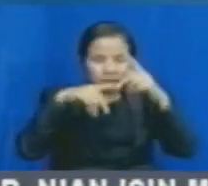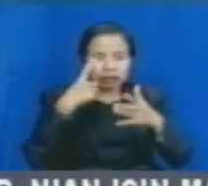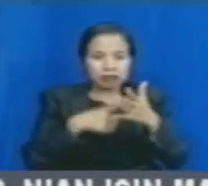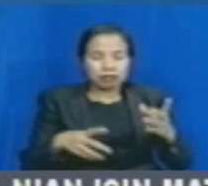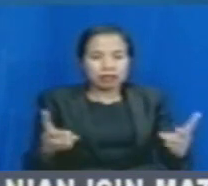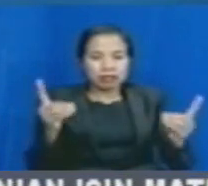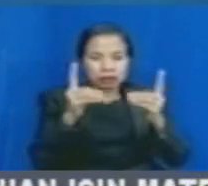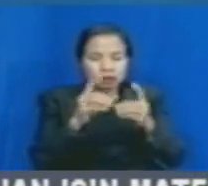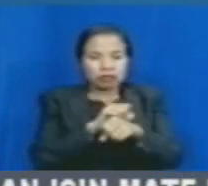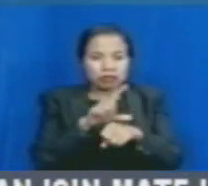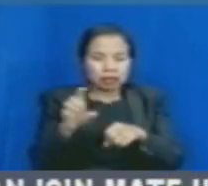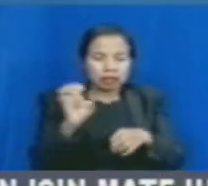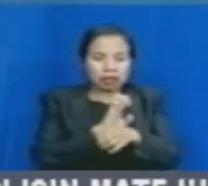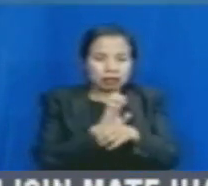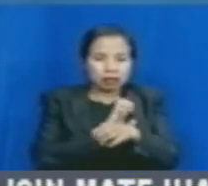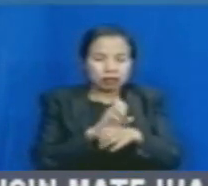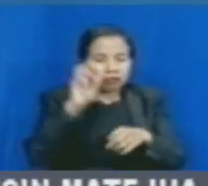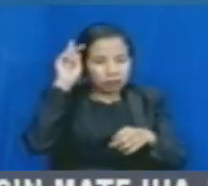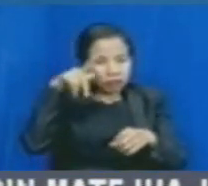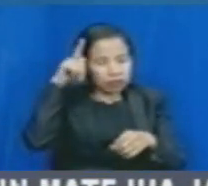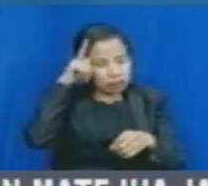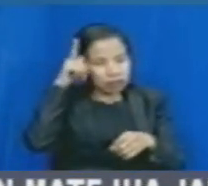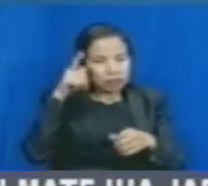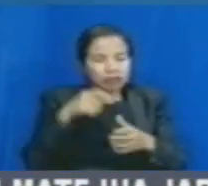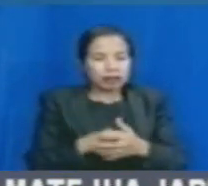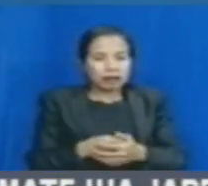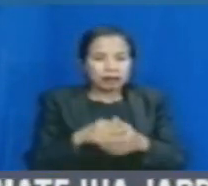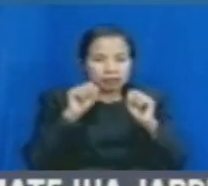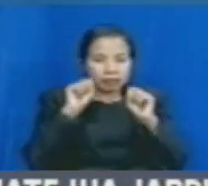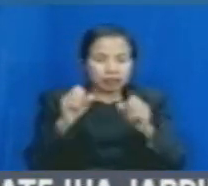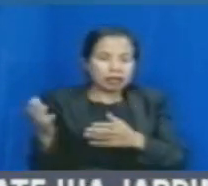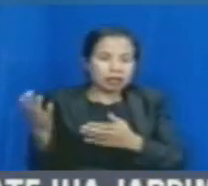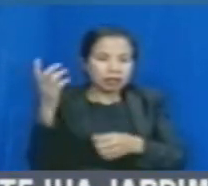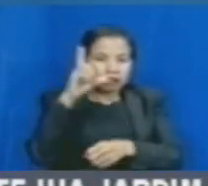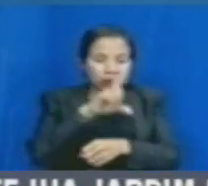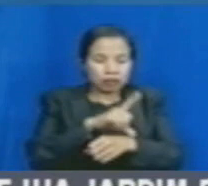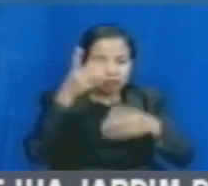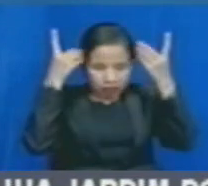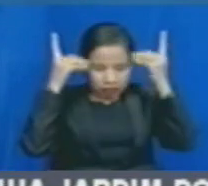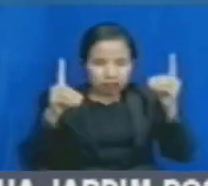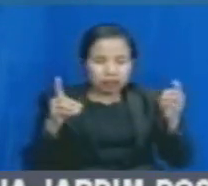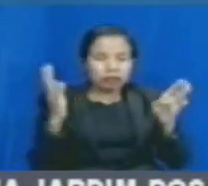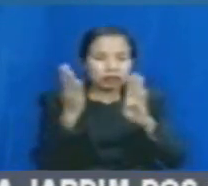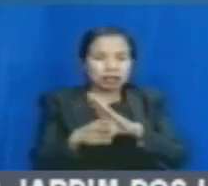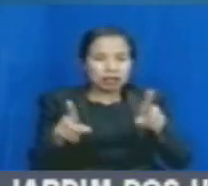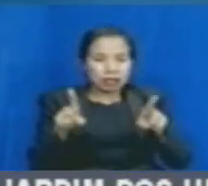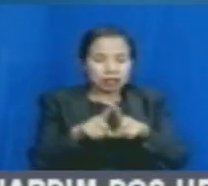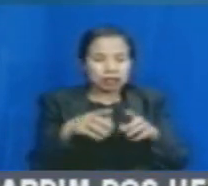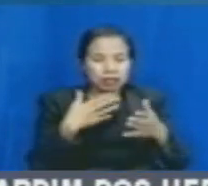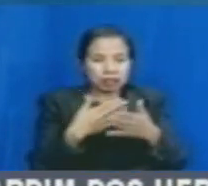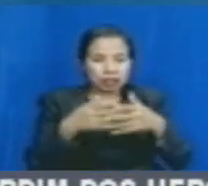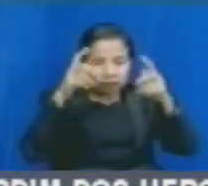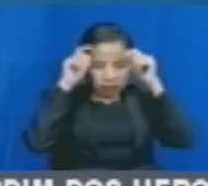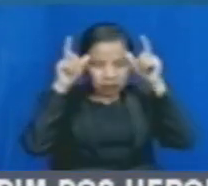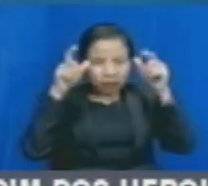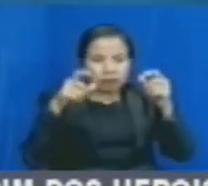social, socioeconômico, sociopolítica. Bele loronida bele decisão no bele san sa armadilha da ba Timor-Leste. Lili